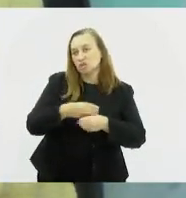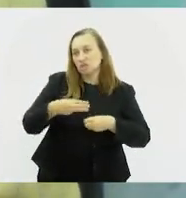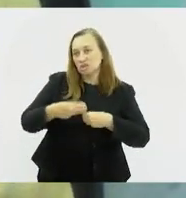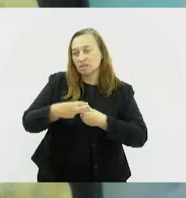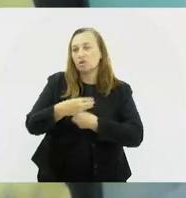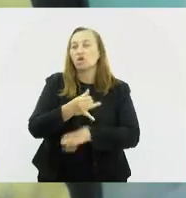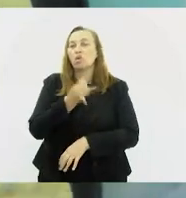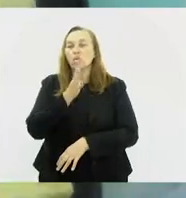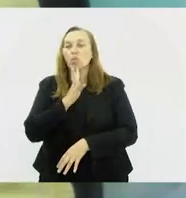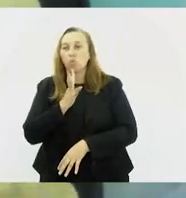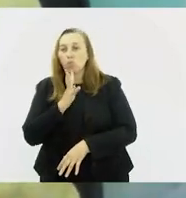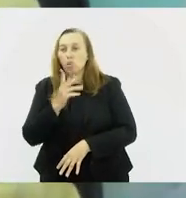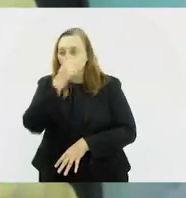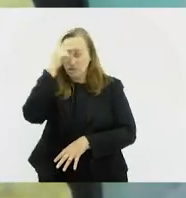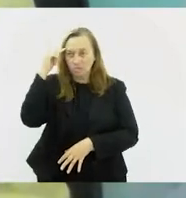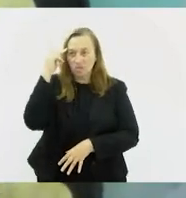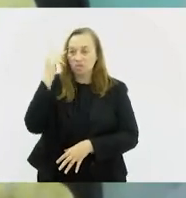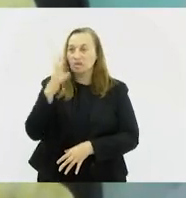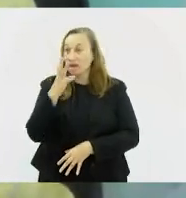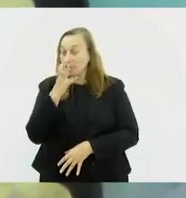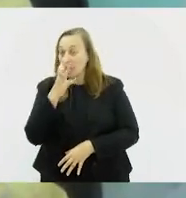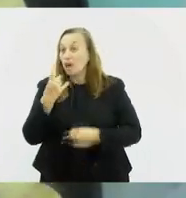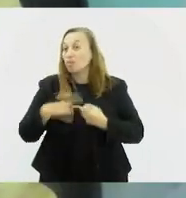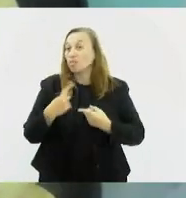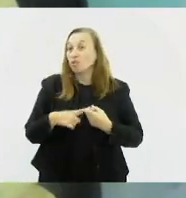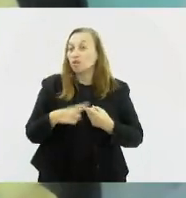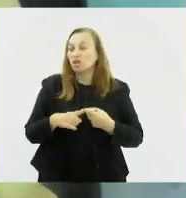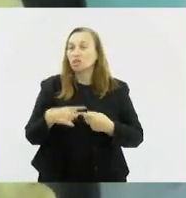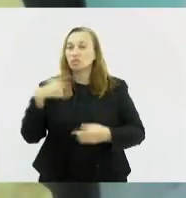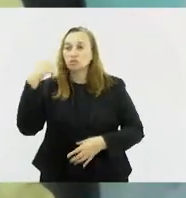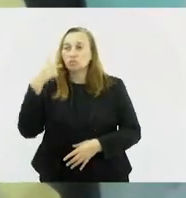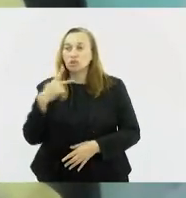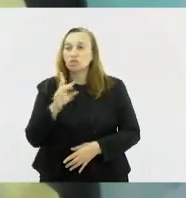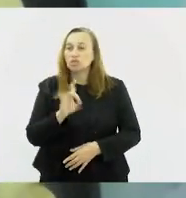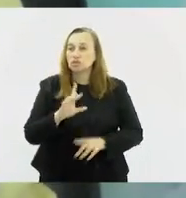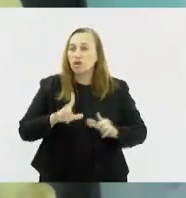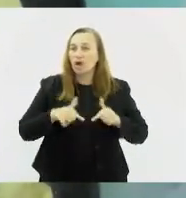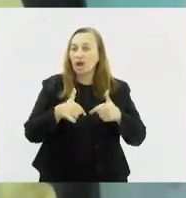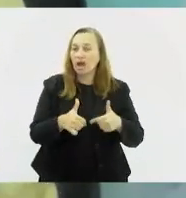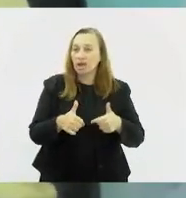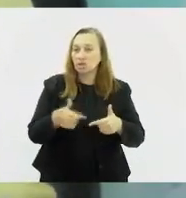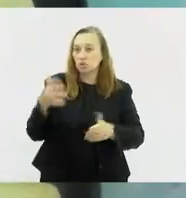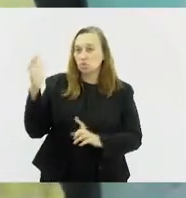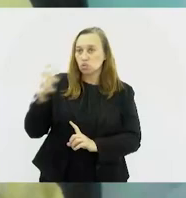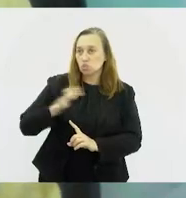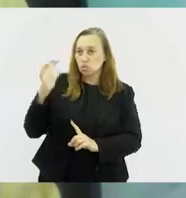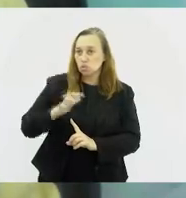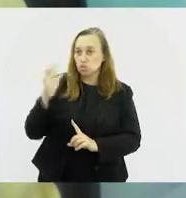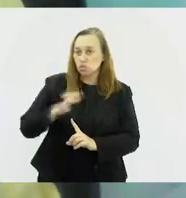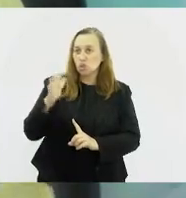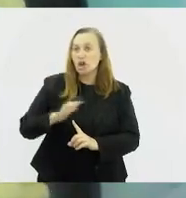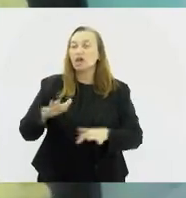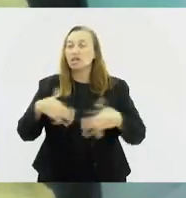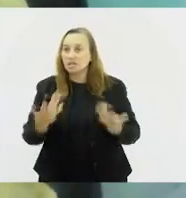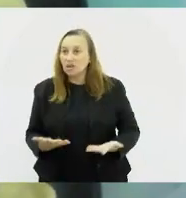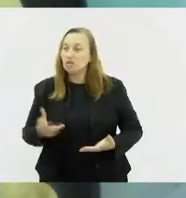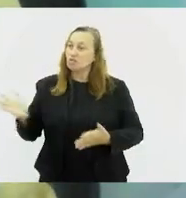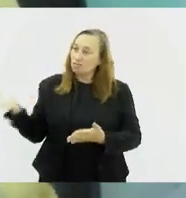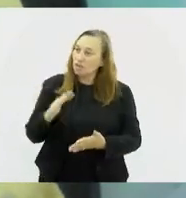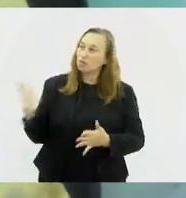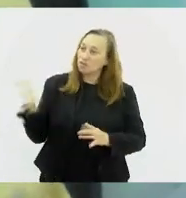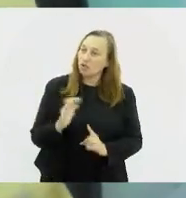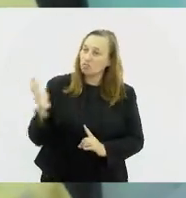e pressionar, porque os políticos só funcionam sob pressão. Então, vamos pressionar e nós